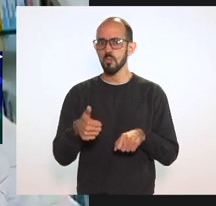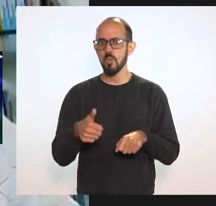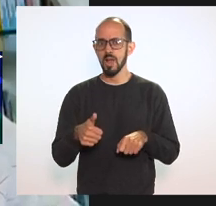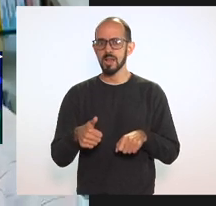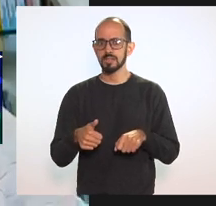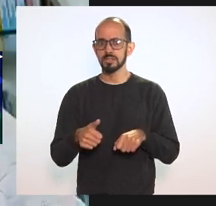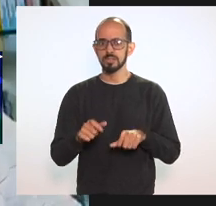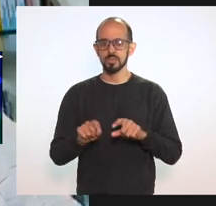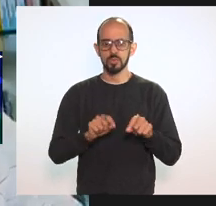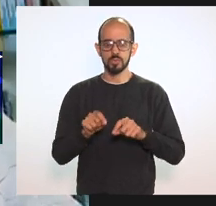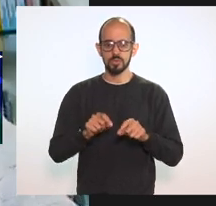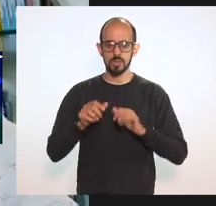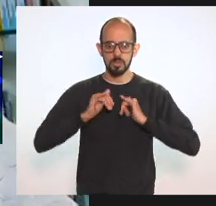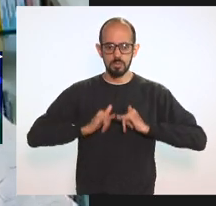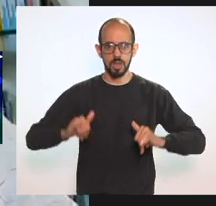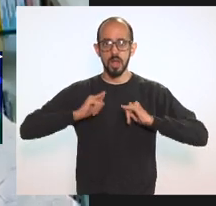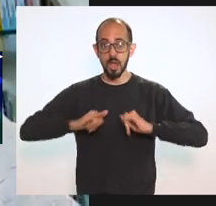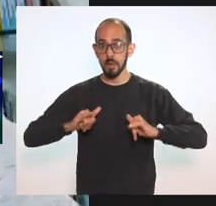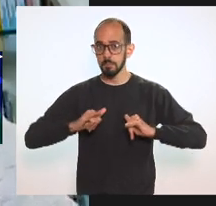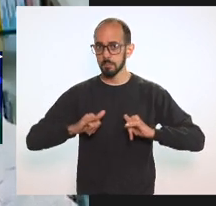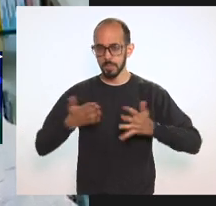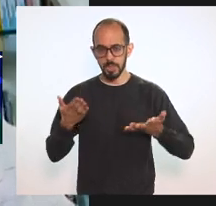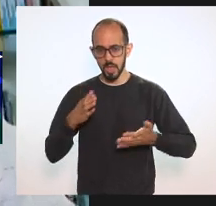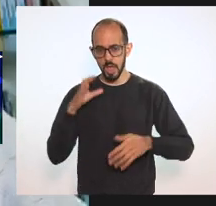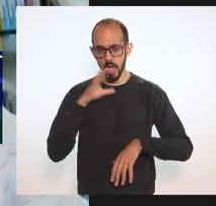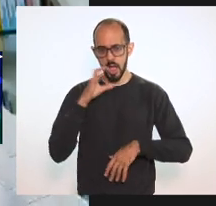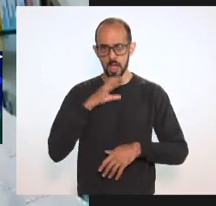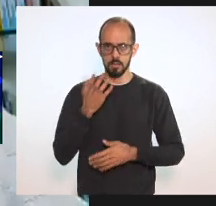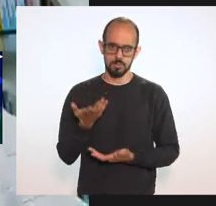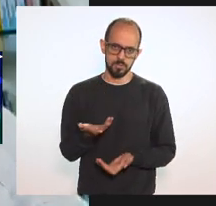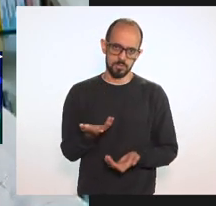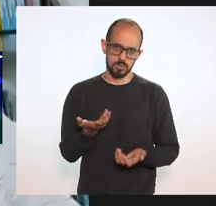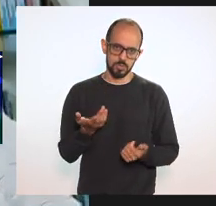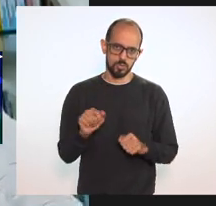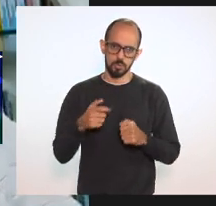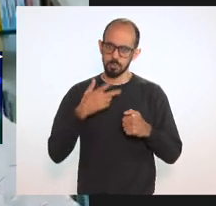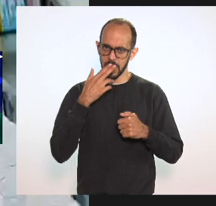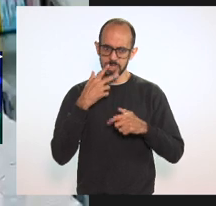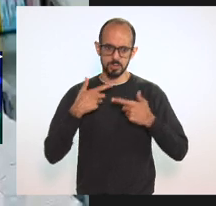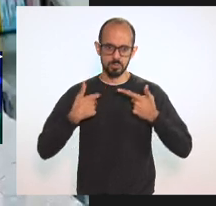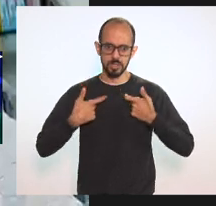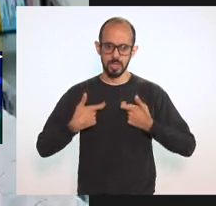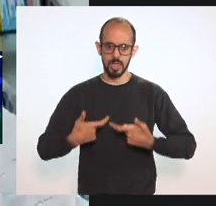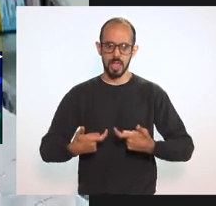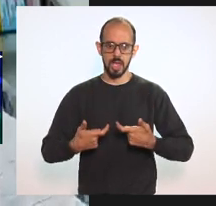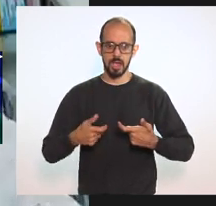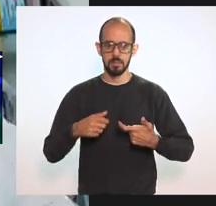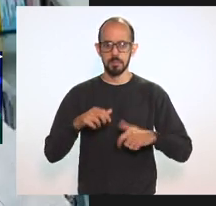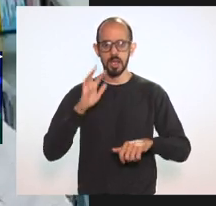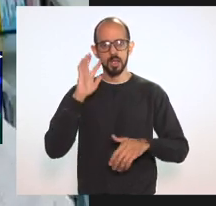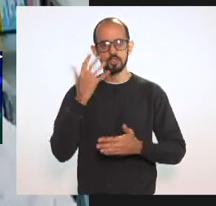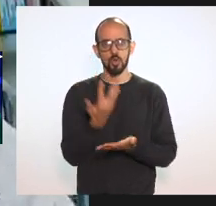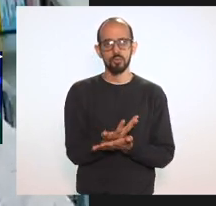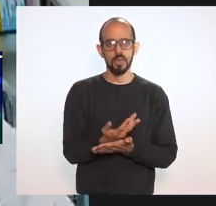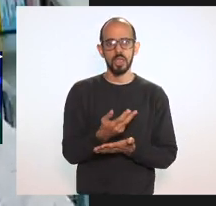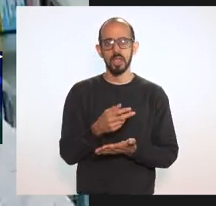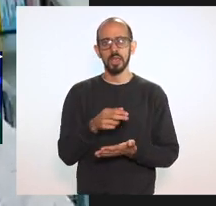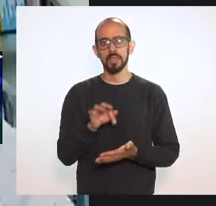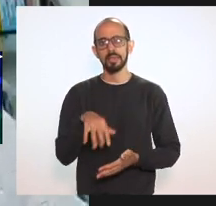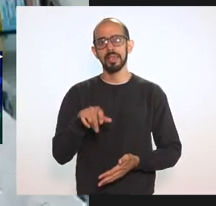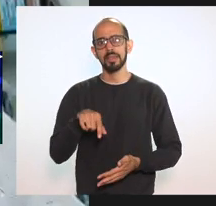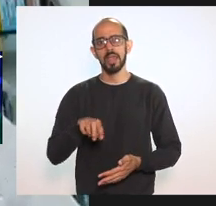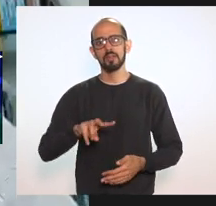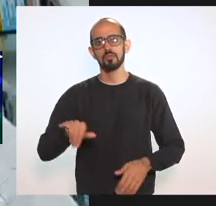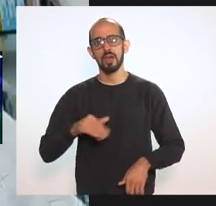medida de campanha imagino eu do que a gente Verde filme de guerra de você decidir quem vai viver que não vai viver do que